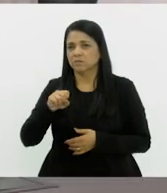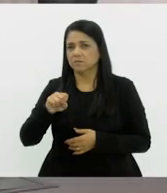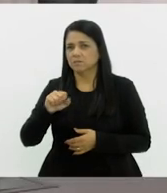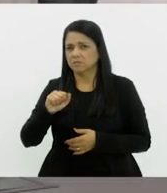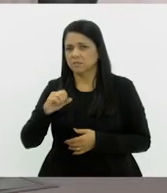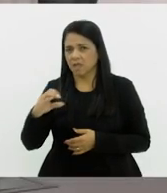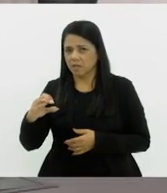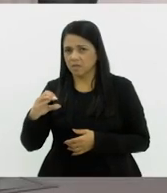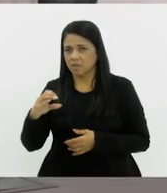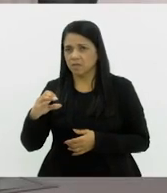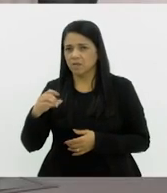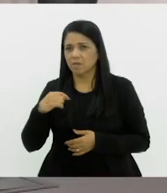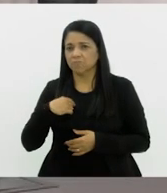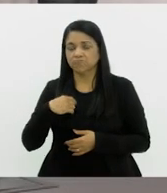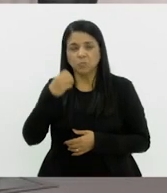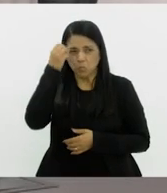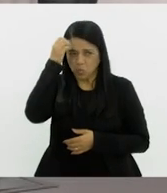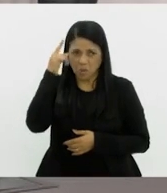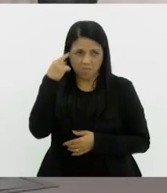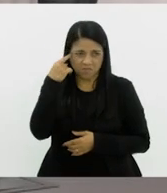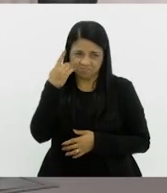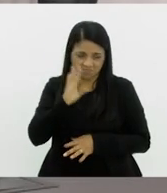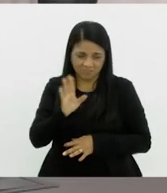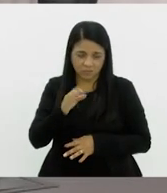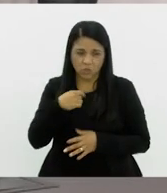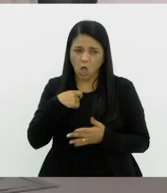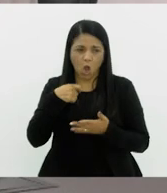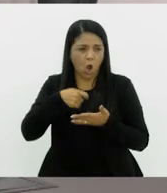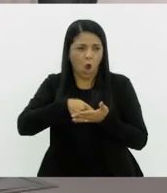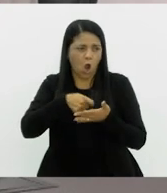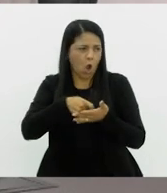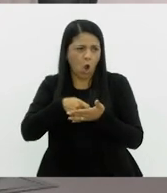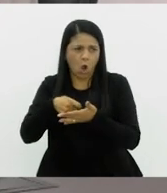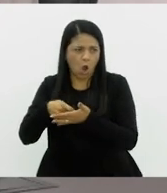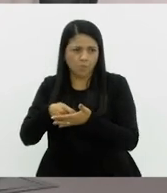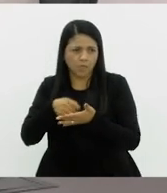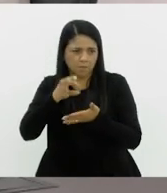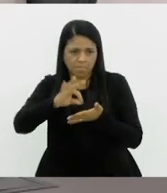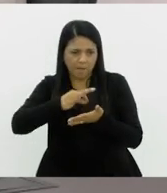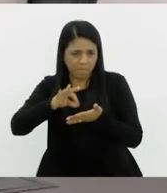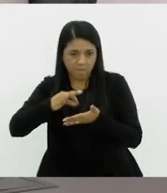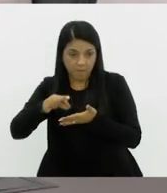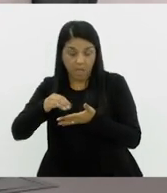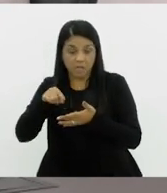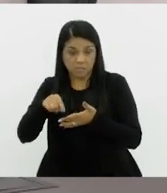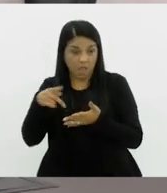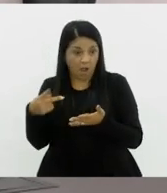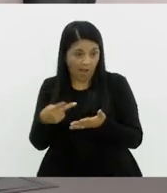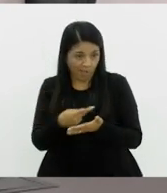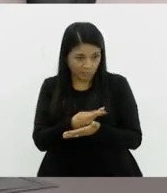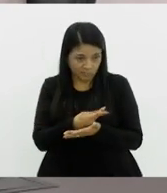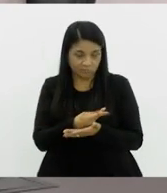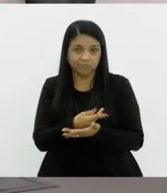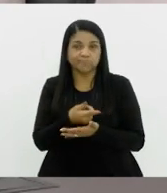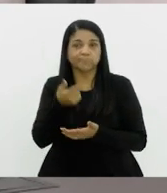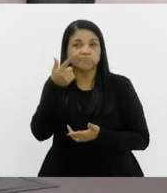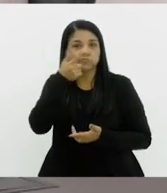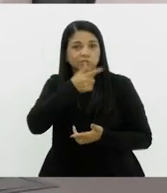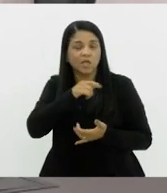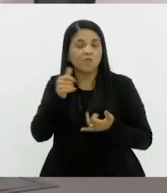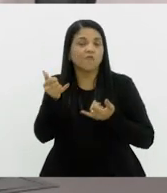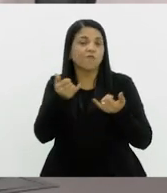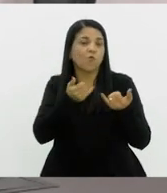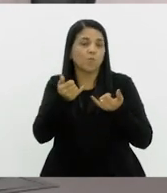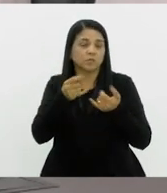mas assim, o que a gente vê é o seguinte, gente, ninguém aqui está obrigando ninguém a preencher o SAC, mas quando isso acontece, a gente consegue a informação, como